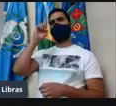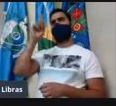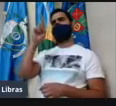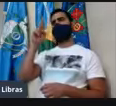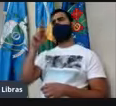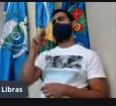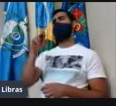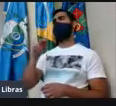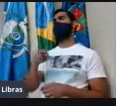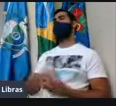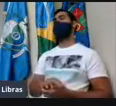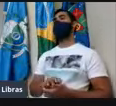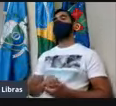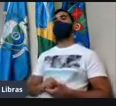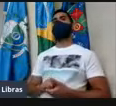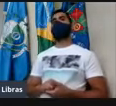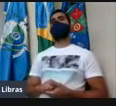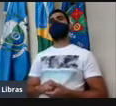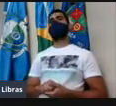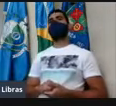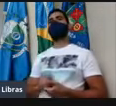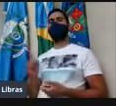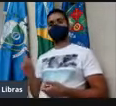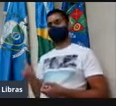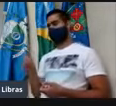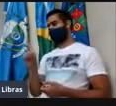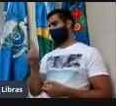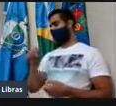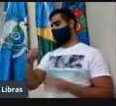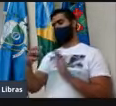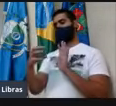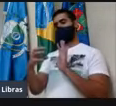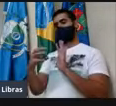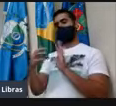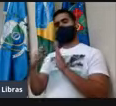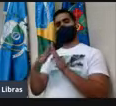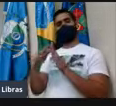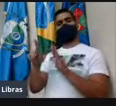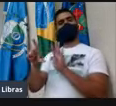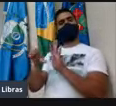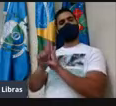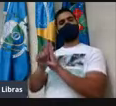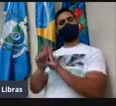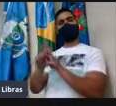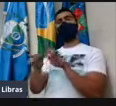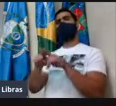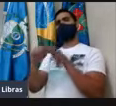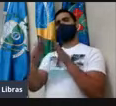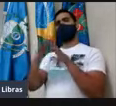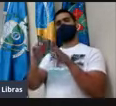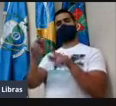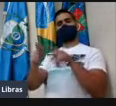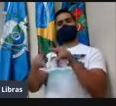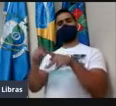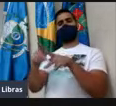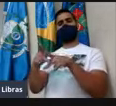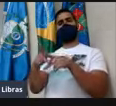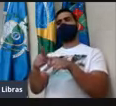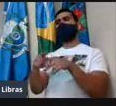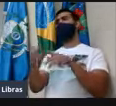uma autoridade, vem aqui nessa casa de leis, que é a casa do povo, para poder